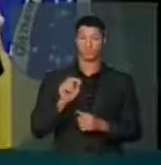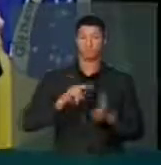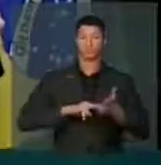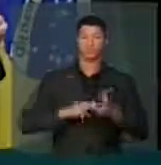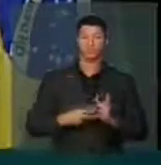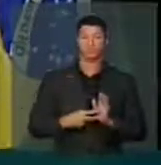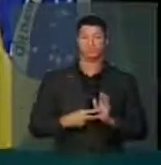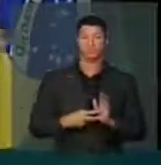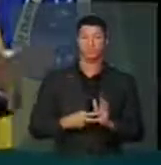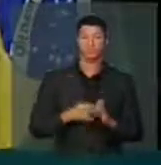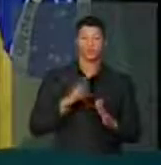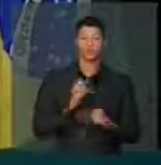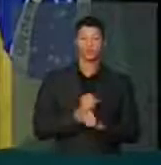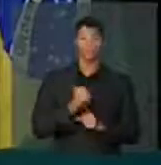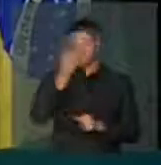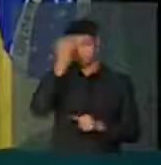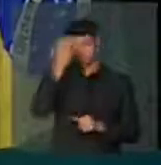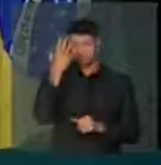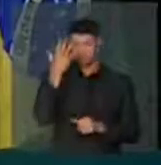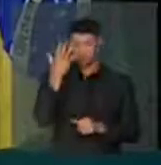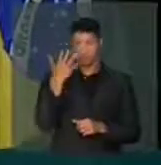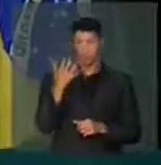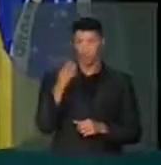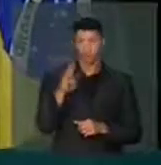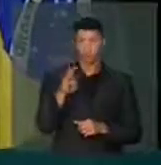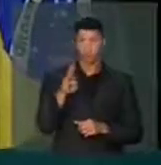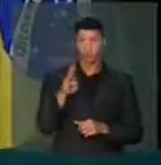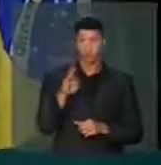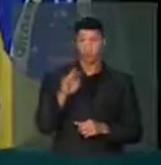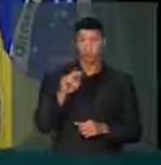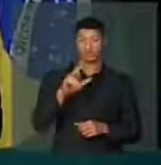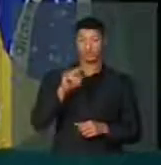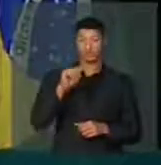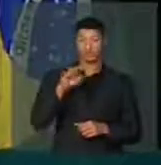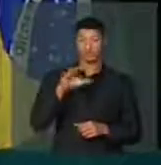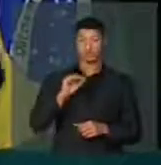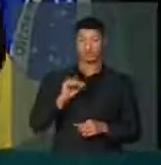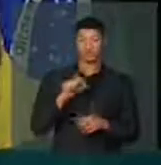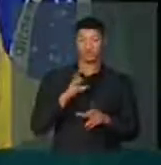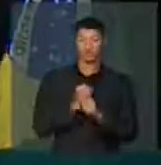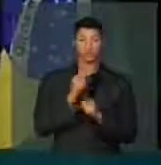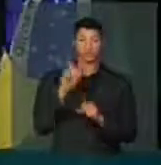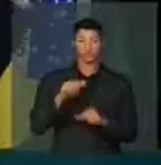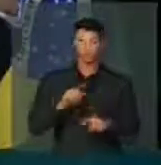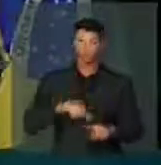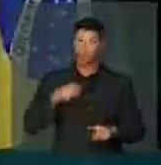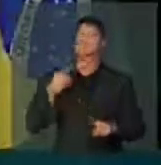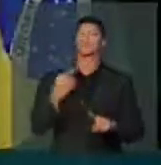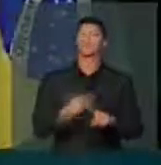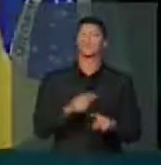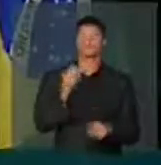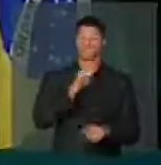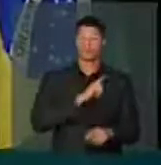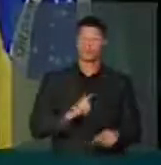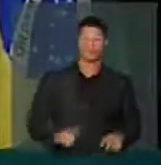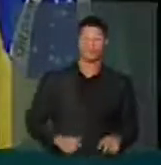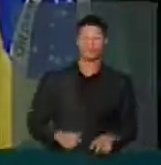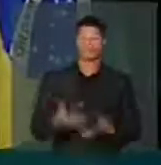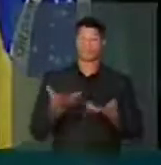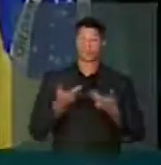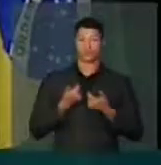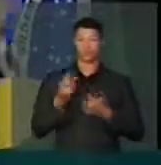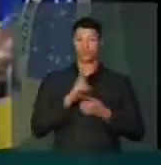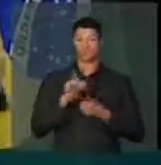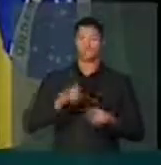dizer isso? Numa conta fácil, o buraco e a conta do déficit é muito maior do que o governo assume.